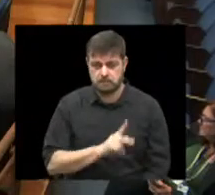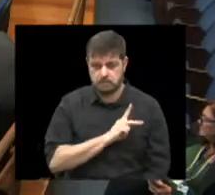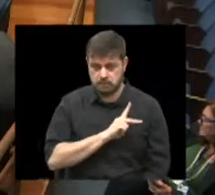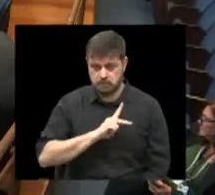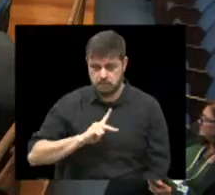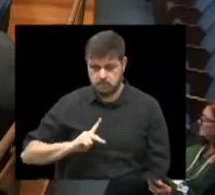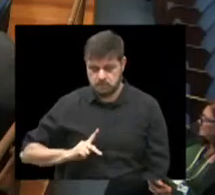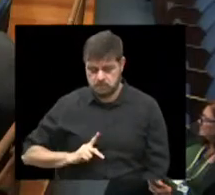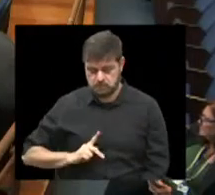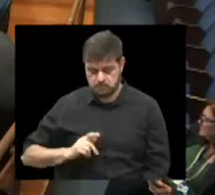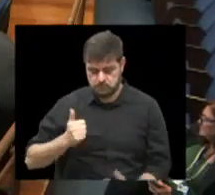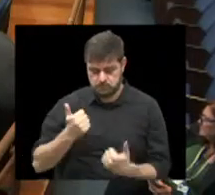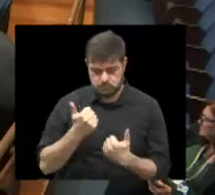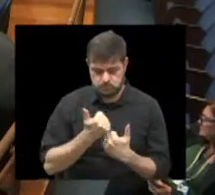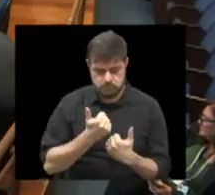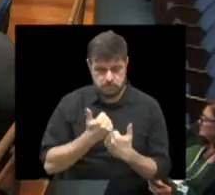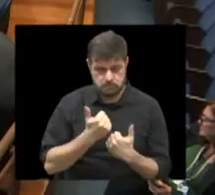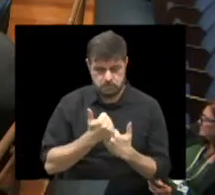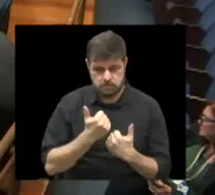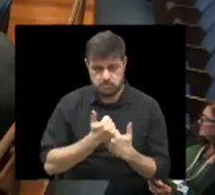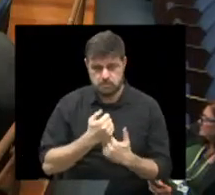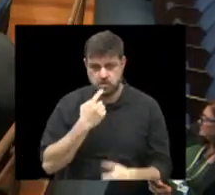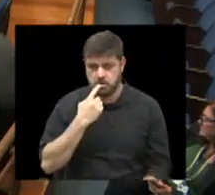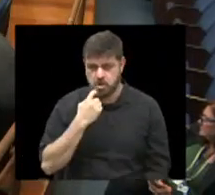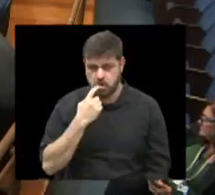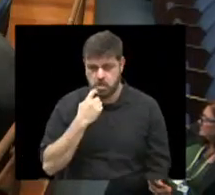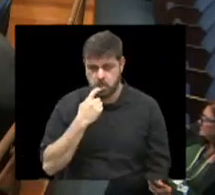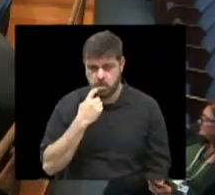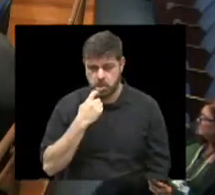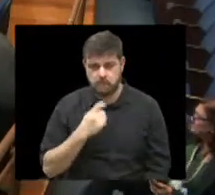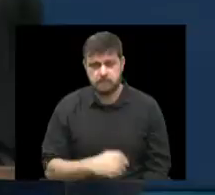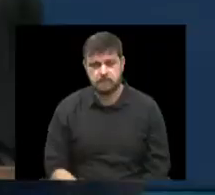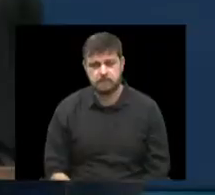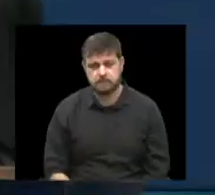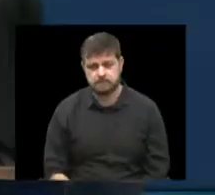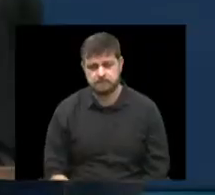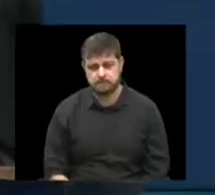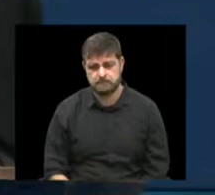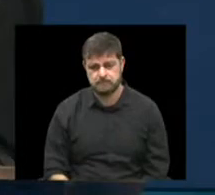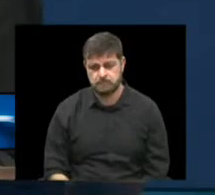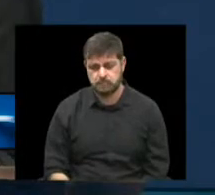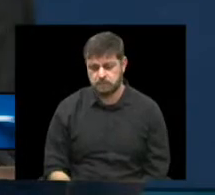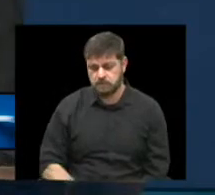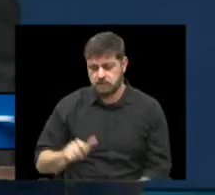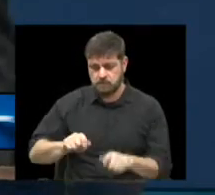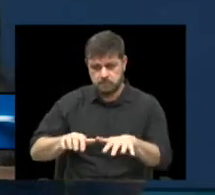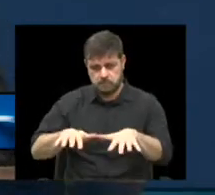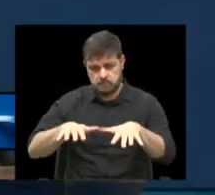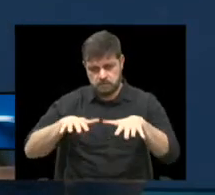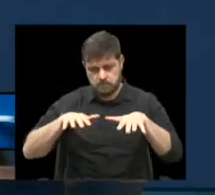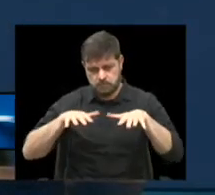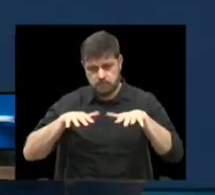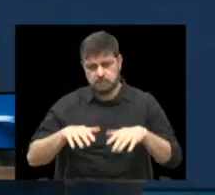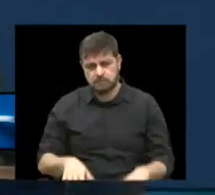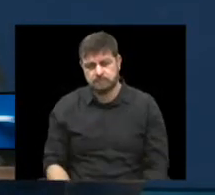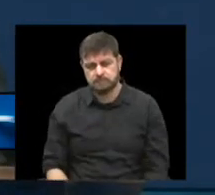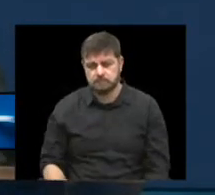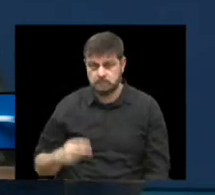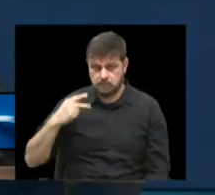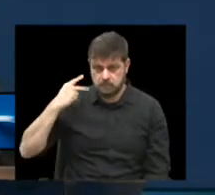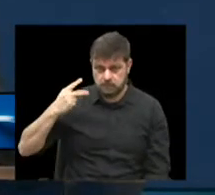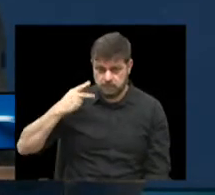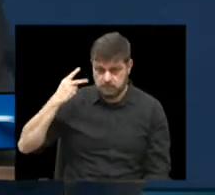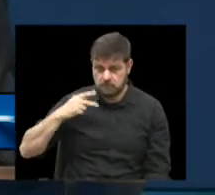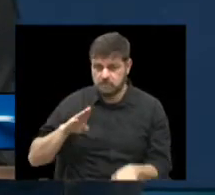presidente, vice-presidente dessa casa, Gilberto Vermelho, público presente, toda a mesa,